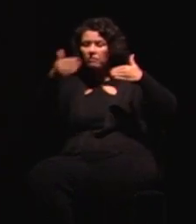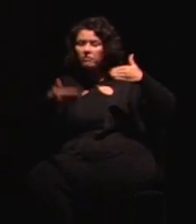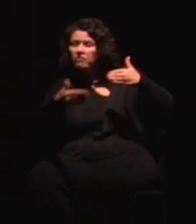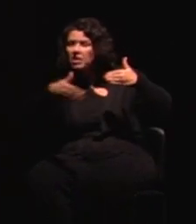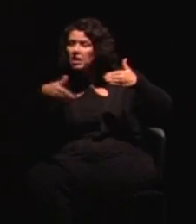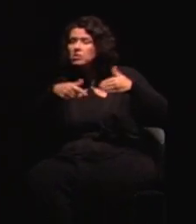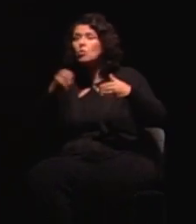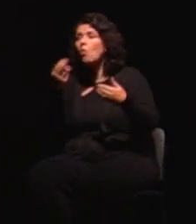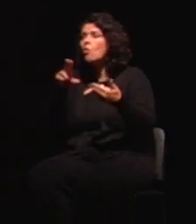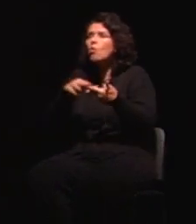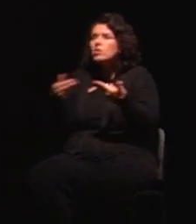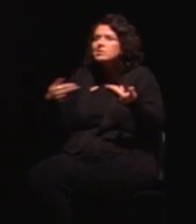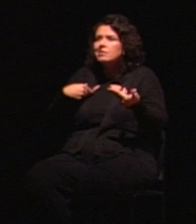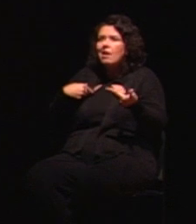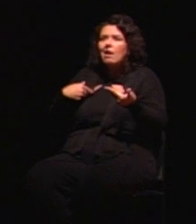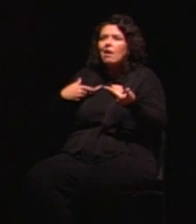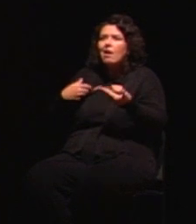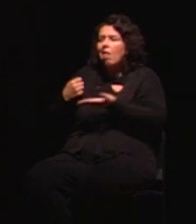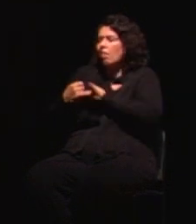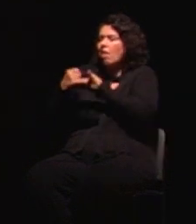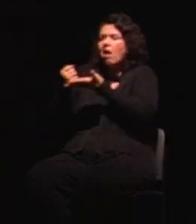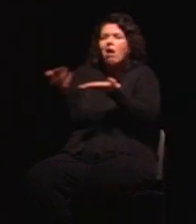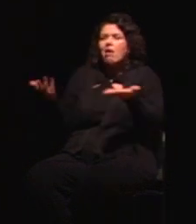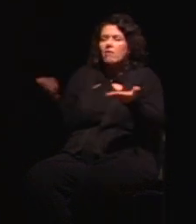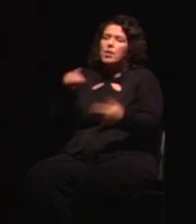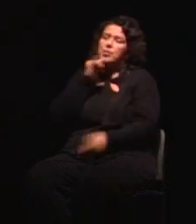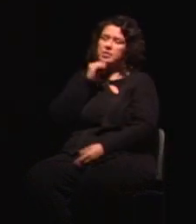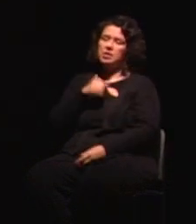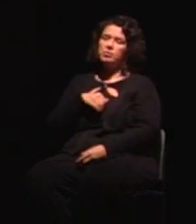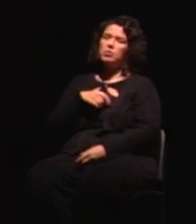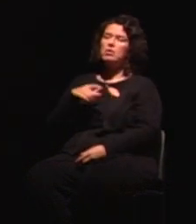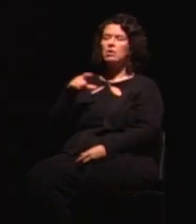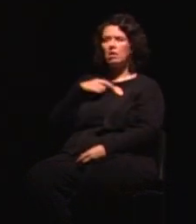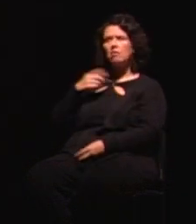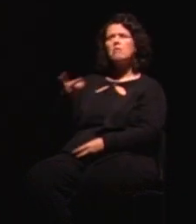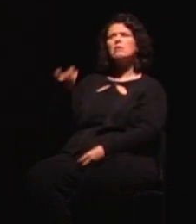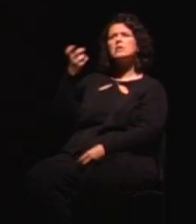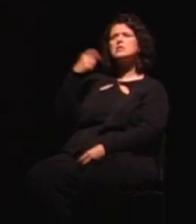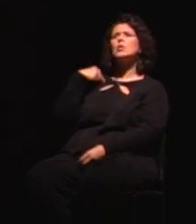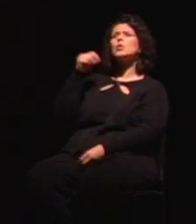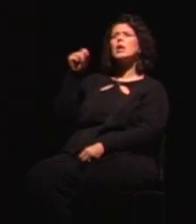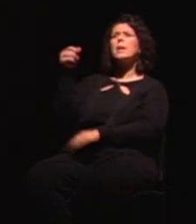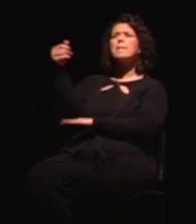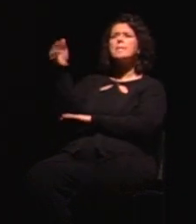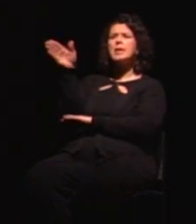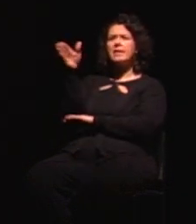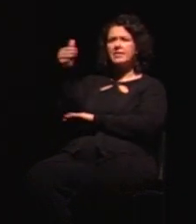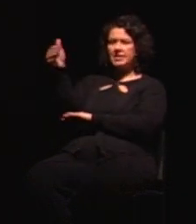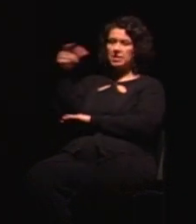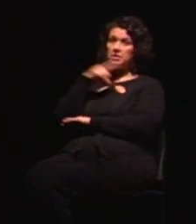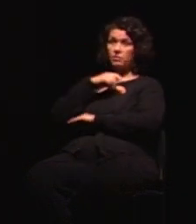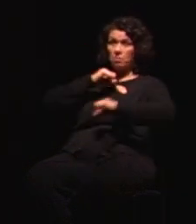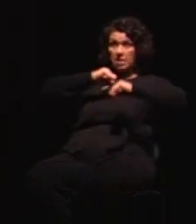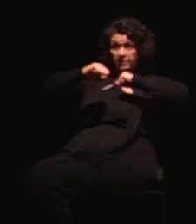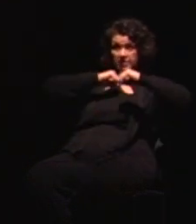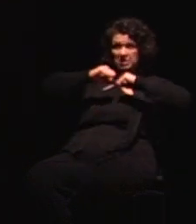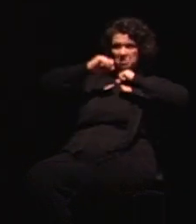no que ela leva. Por exemplo, uma das bandeiras que me chamou a atenção numa manifestação